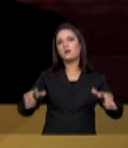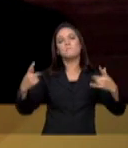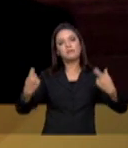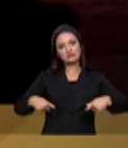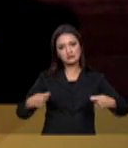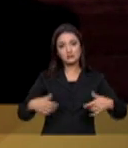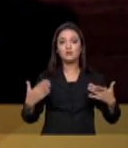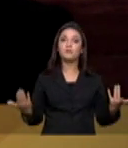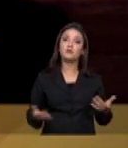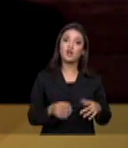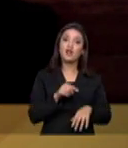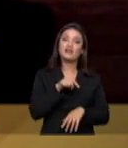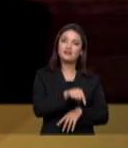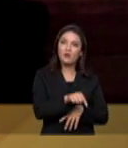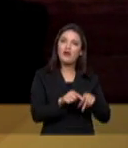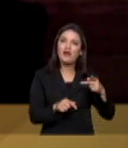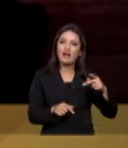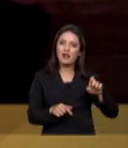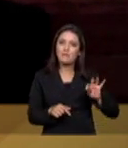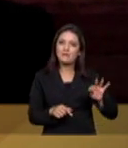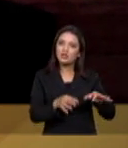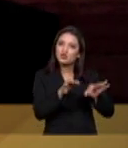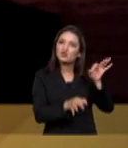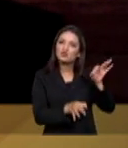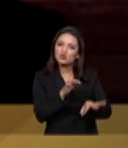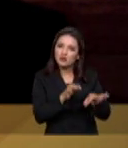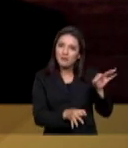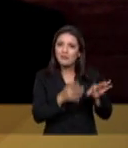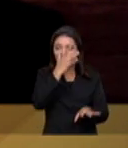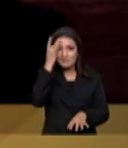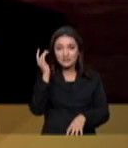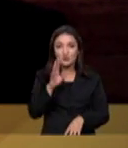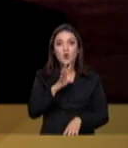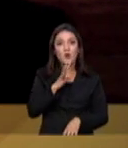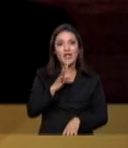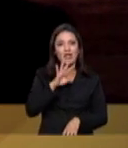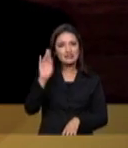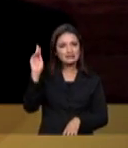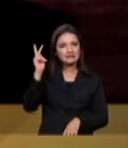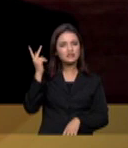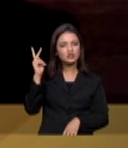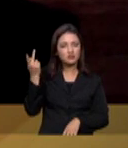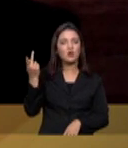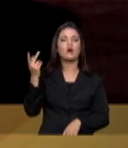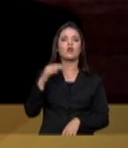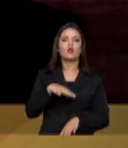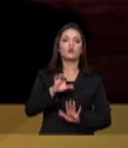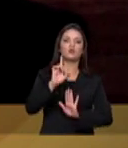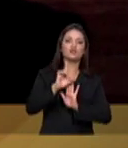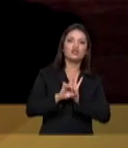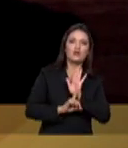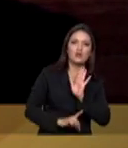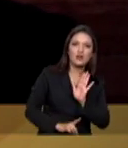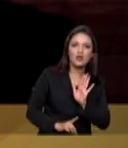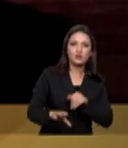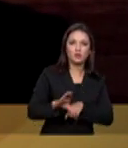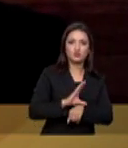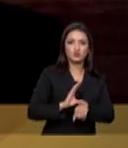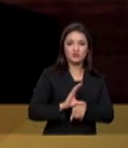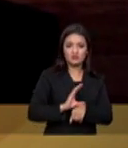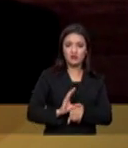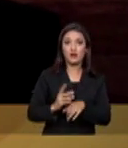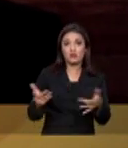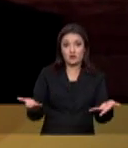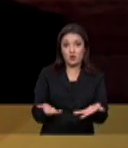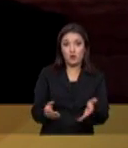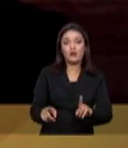quem conhece a história do Direito com sonal contemporâneo e um pouco da compreensão da